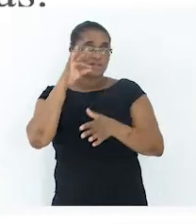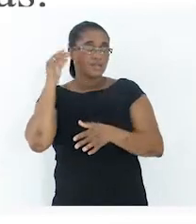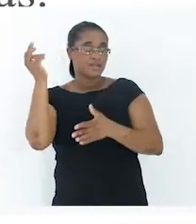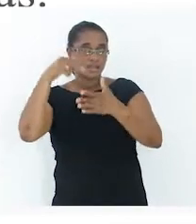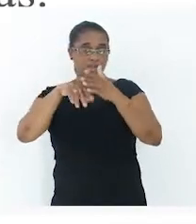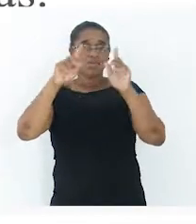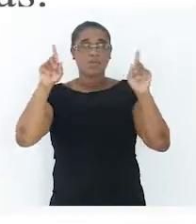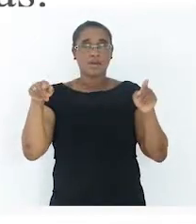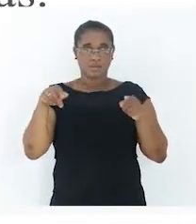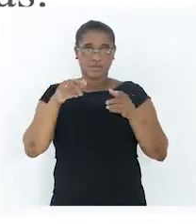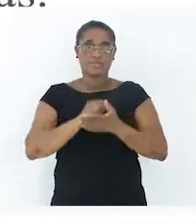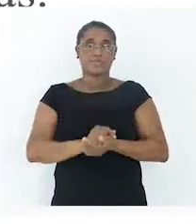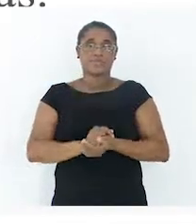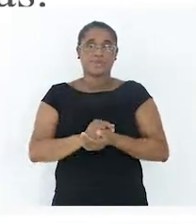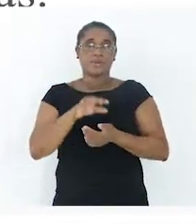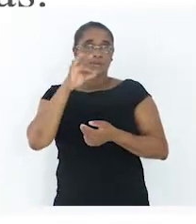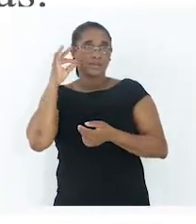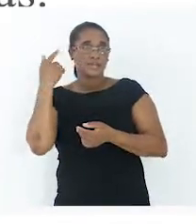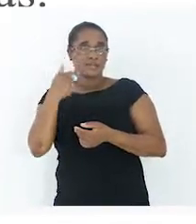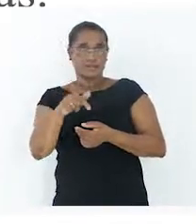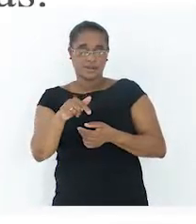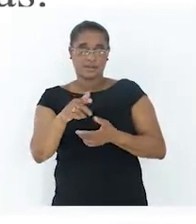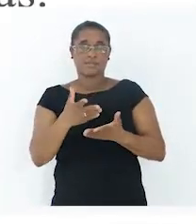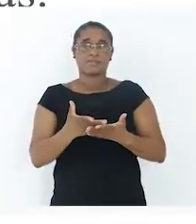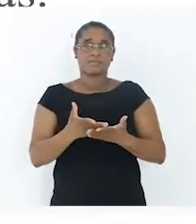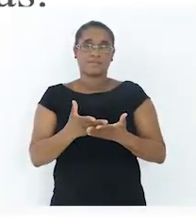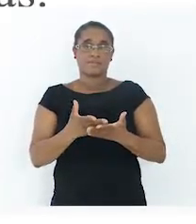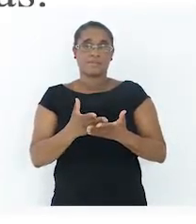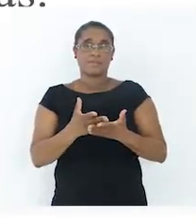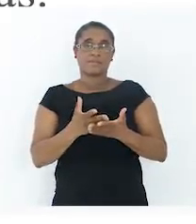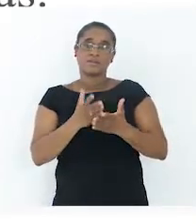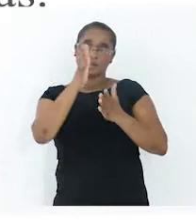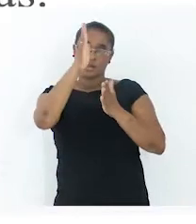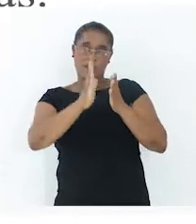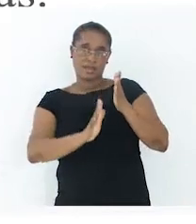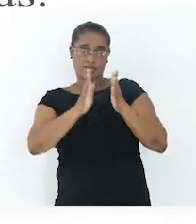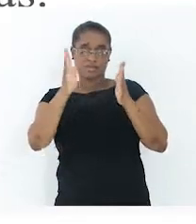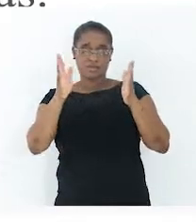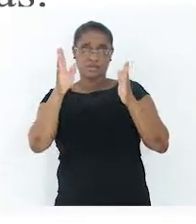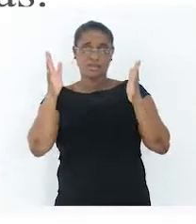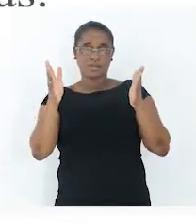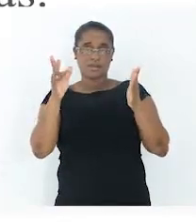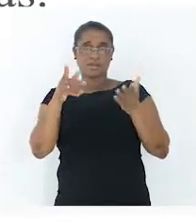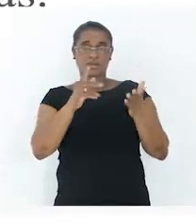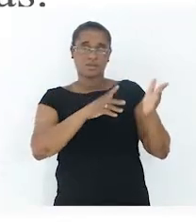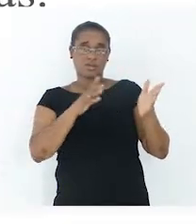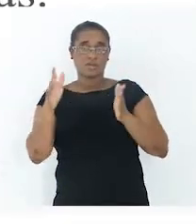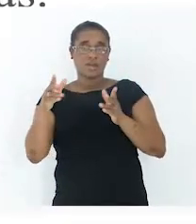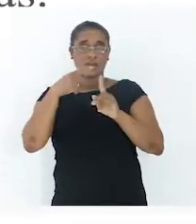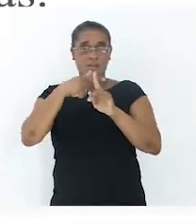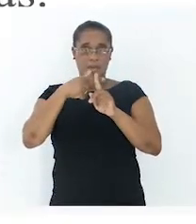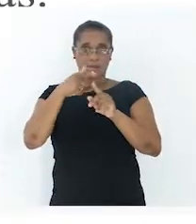de parênteses. O sinal que se encontra entre as parcelas, sinal